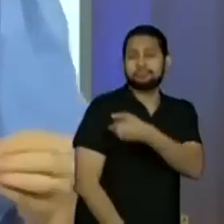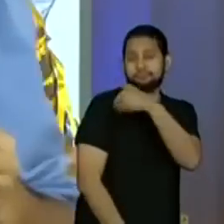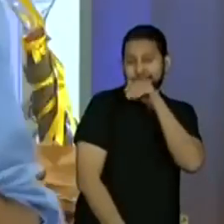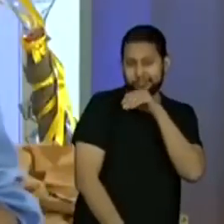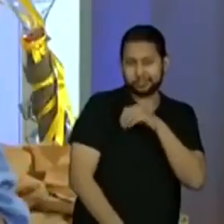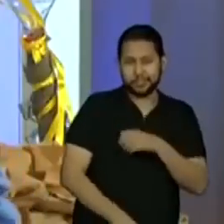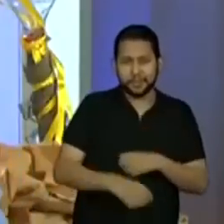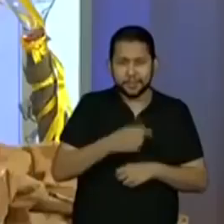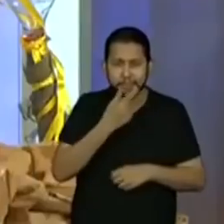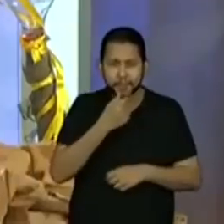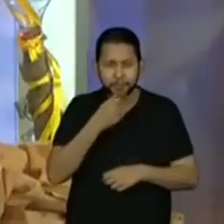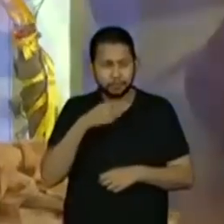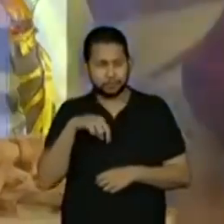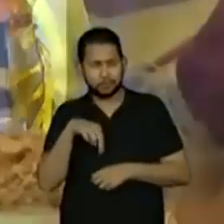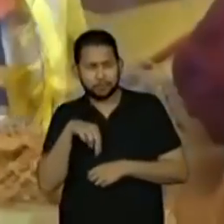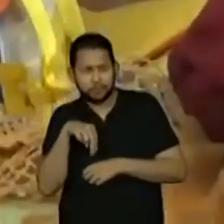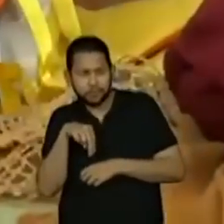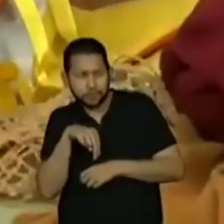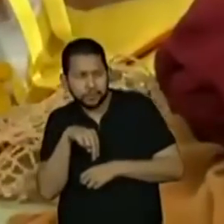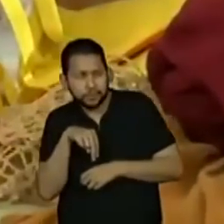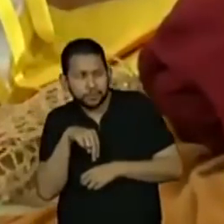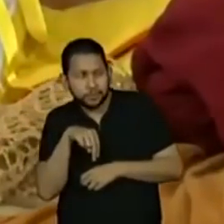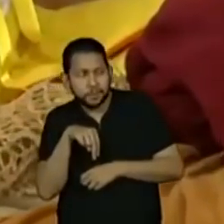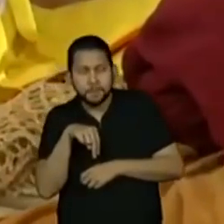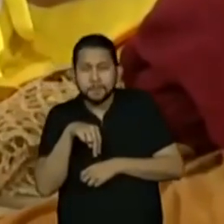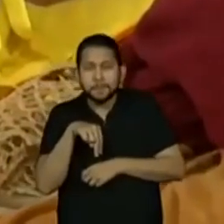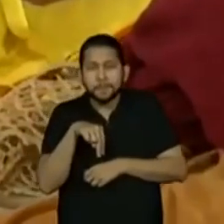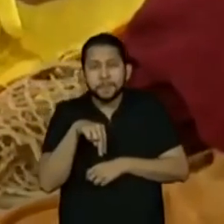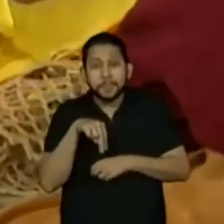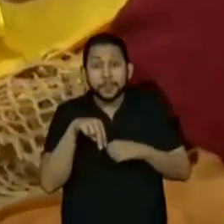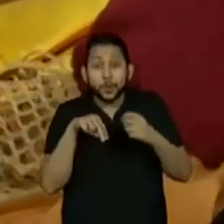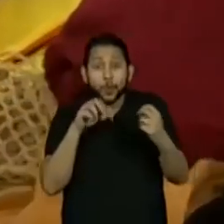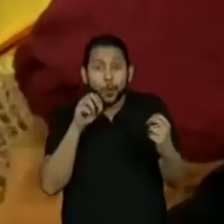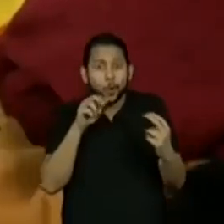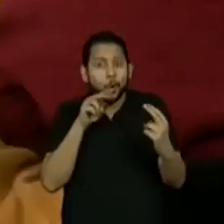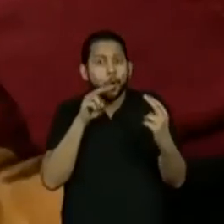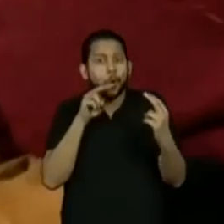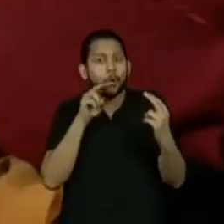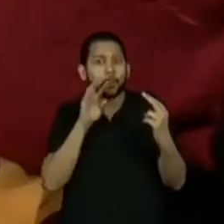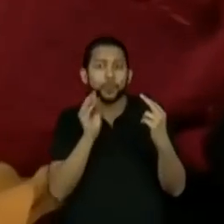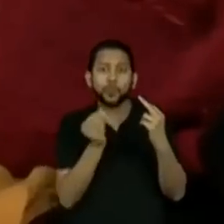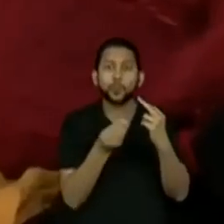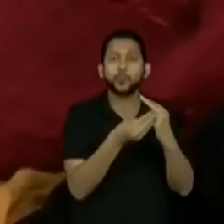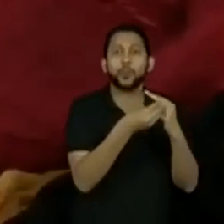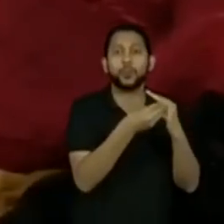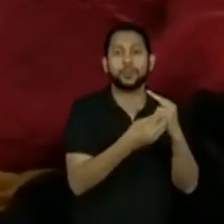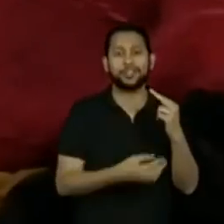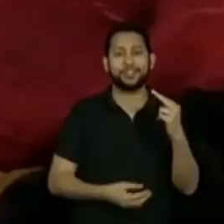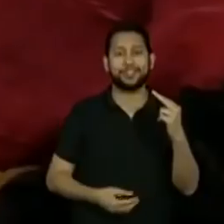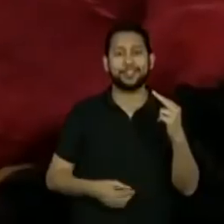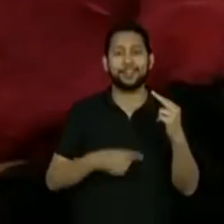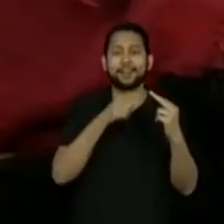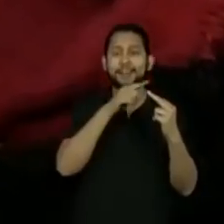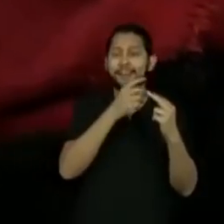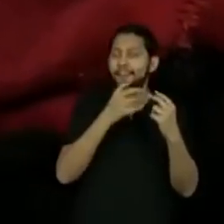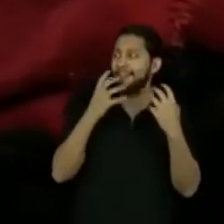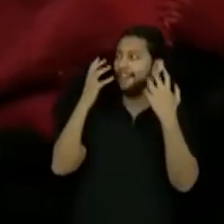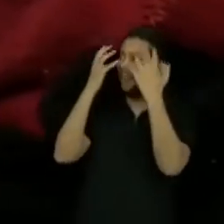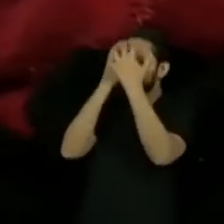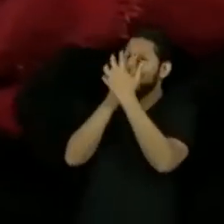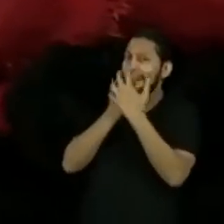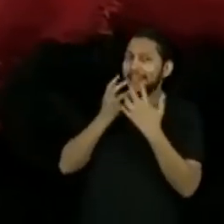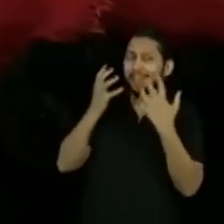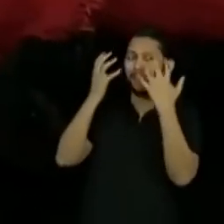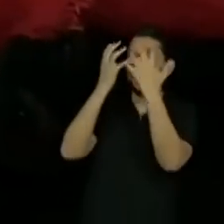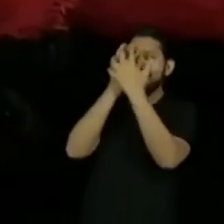e olhou bem nos olhos dela e deu um beijo nela. A princesa se apaixonou. Bem nessa hora,